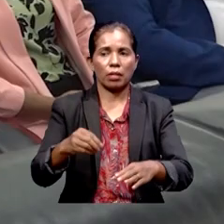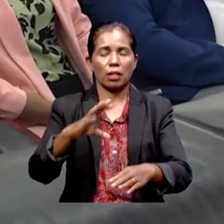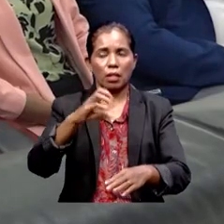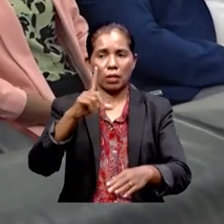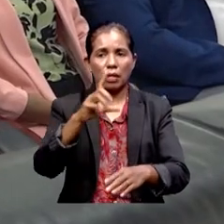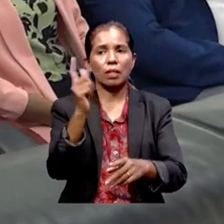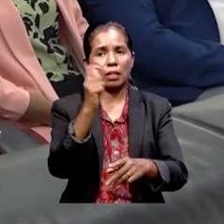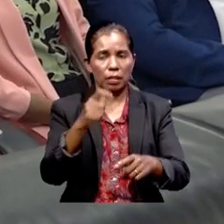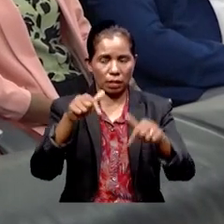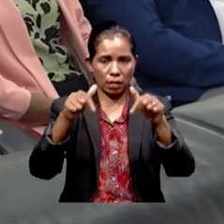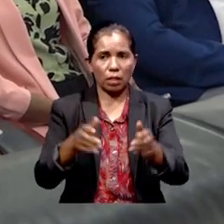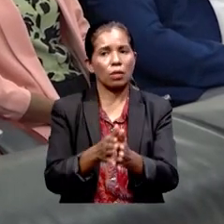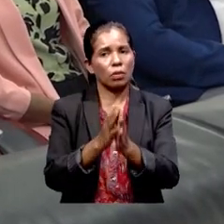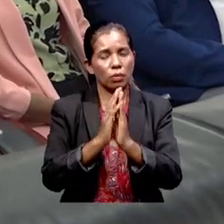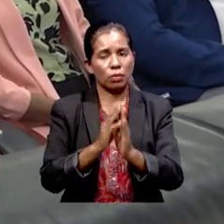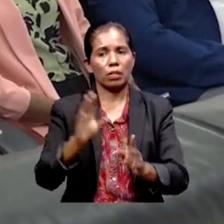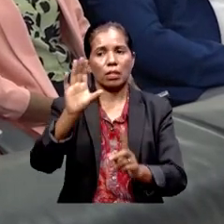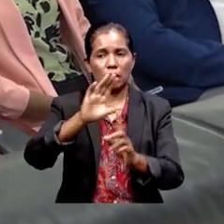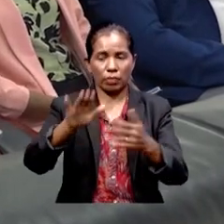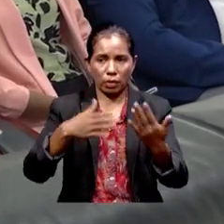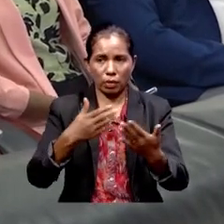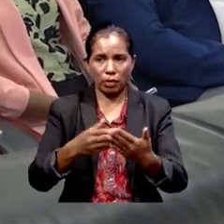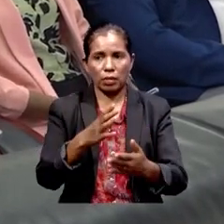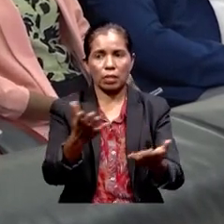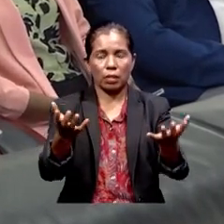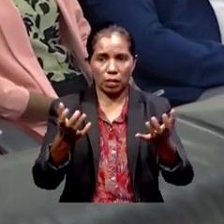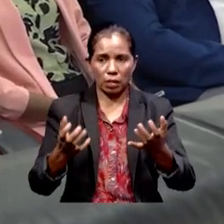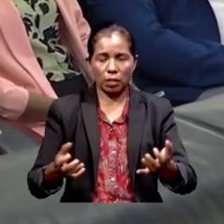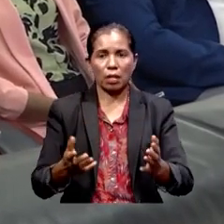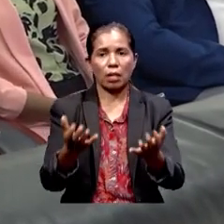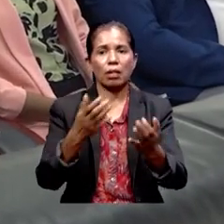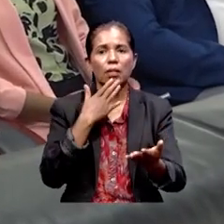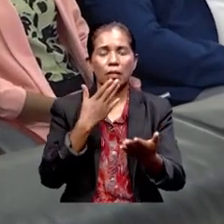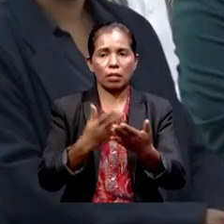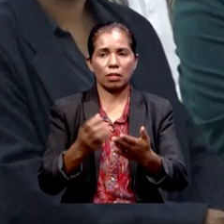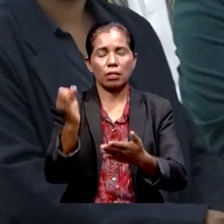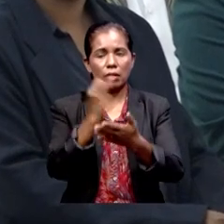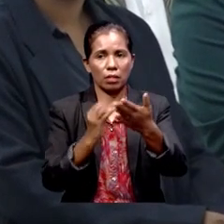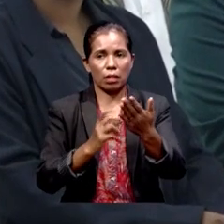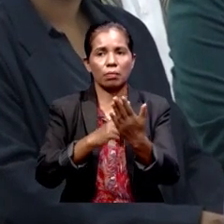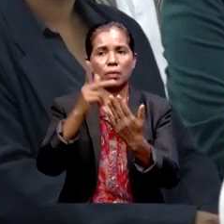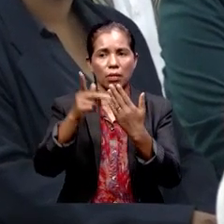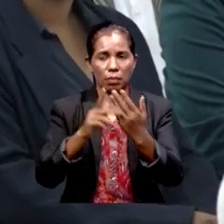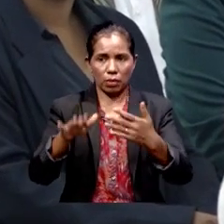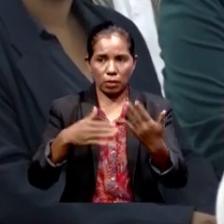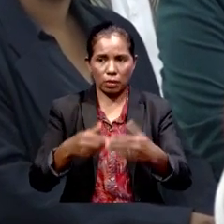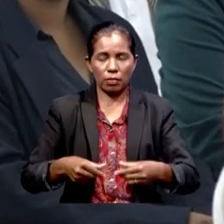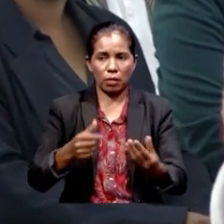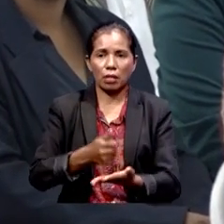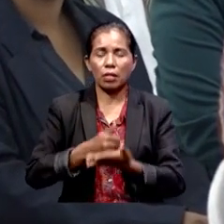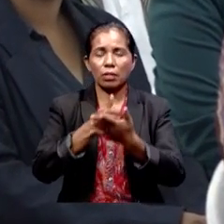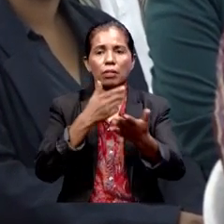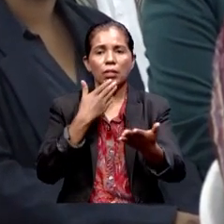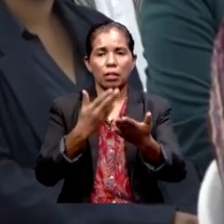colo, terça, né, também, né, Lihusi para cargo de Sofia Sira, e a cometimento, no vontade de dia, que ele desenha programa Sira, no né, pelo atendimento,